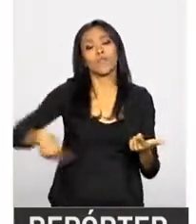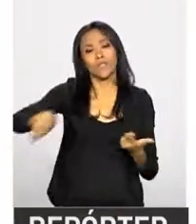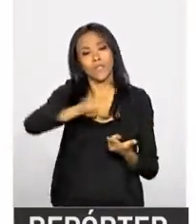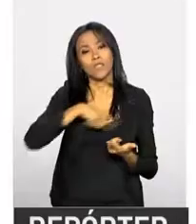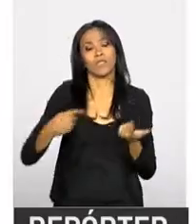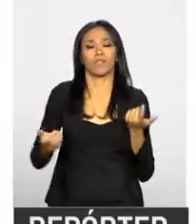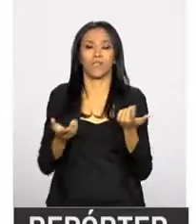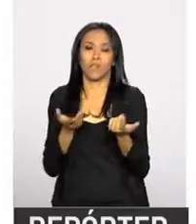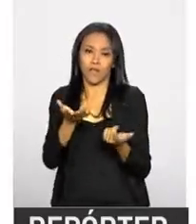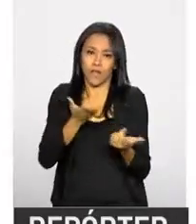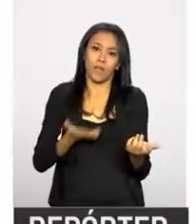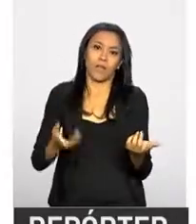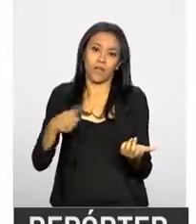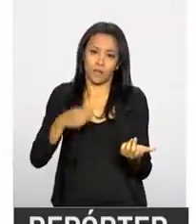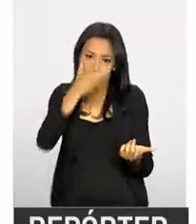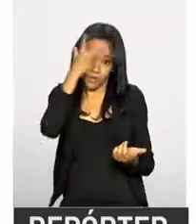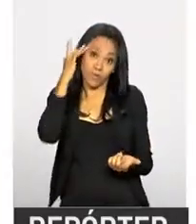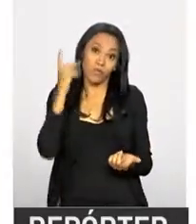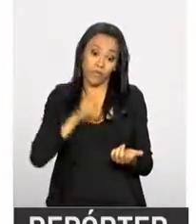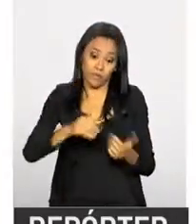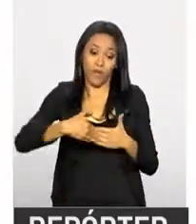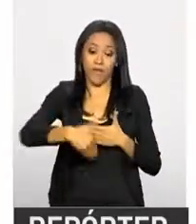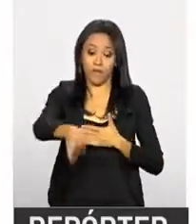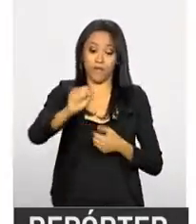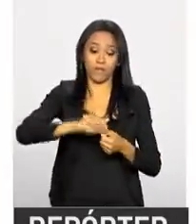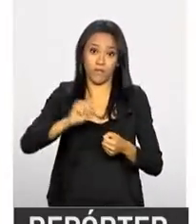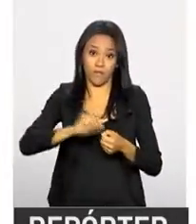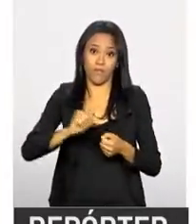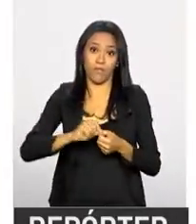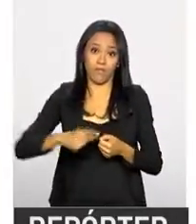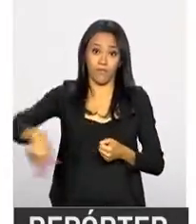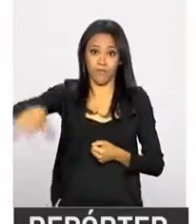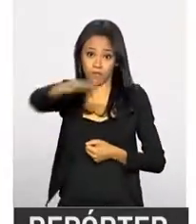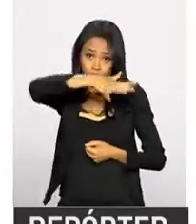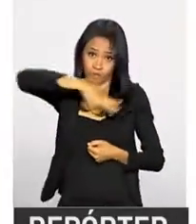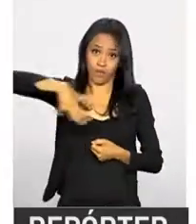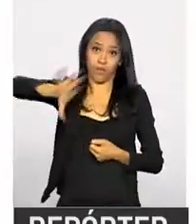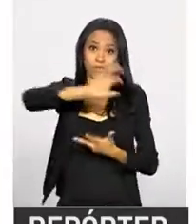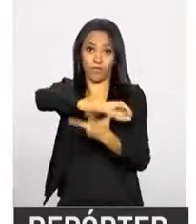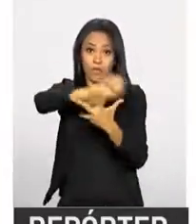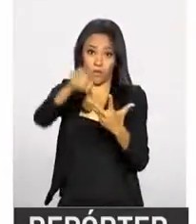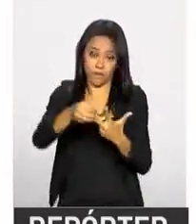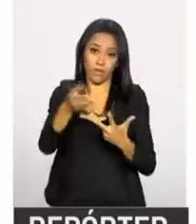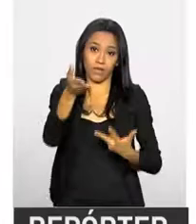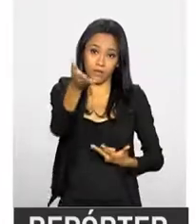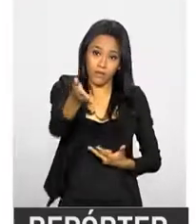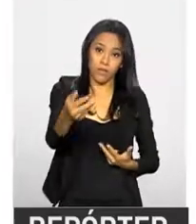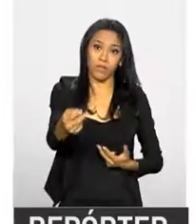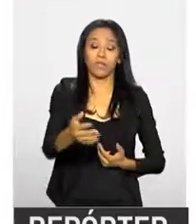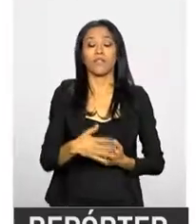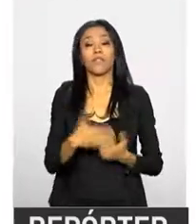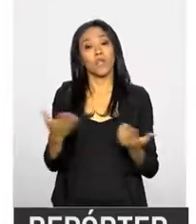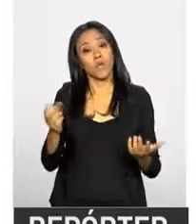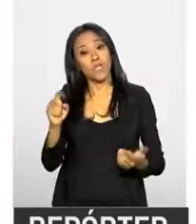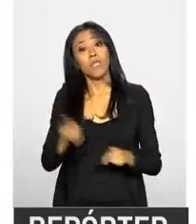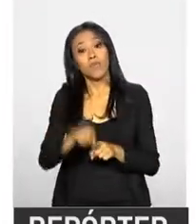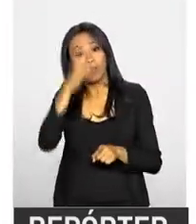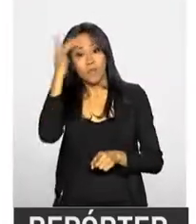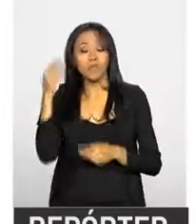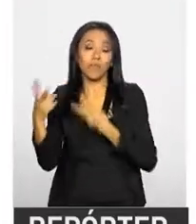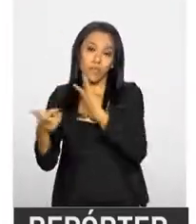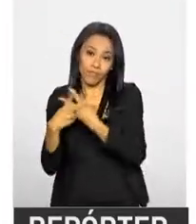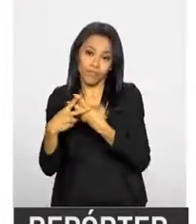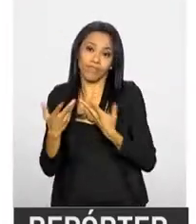as pessoas que estão sendo submetidas ao enem seja irregular seja para aquelas pessoas que estão neste momento com sua liberdade e